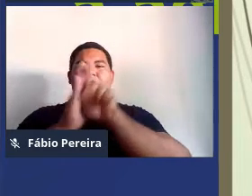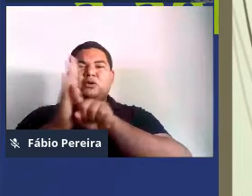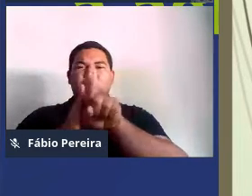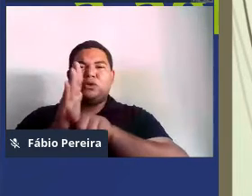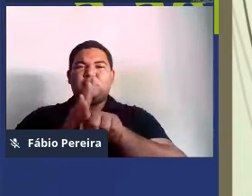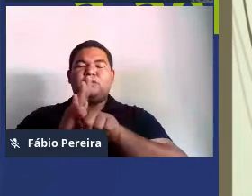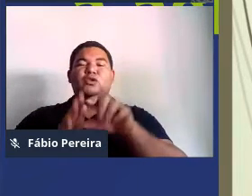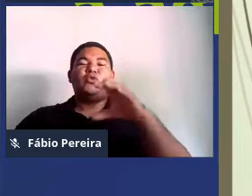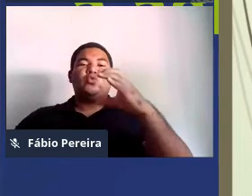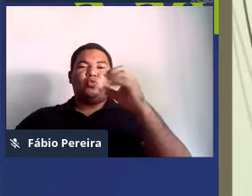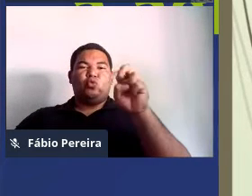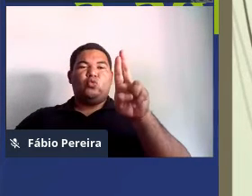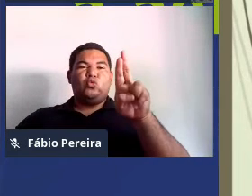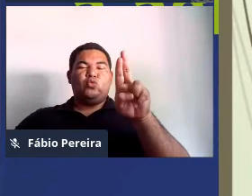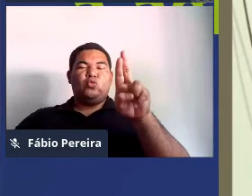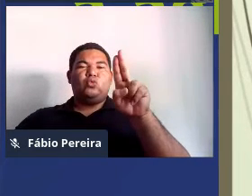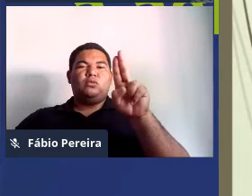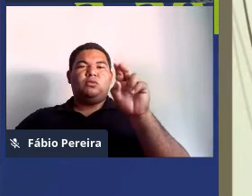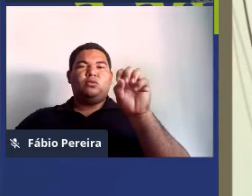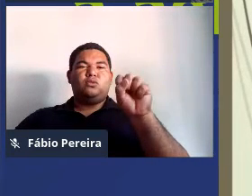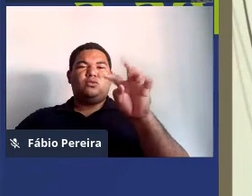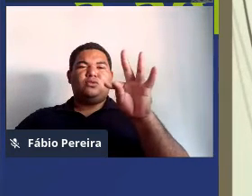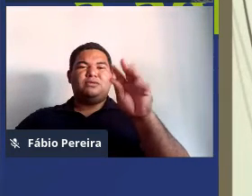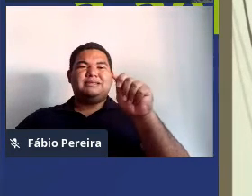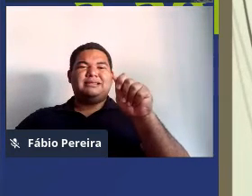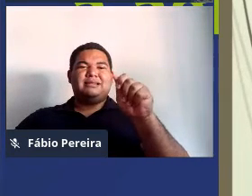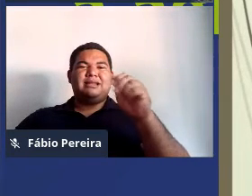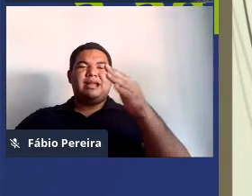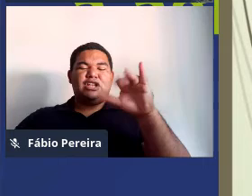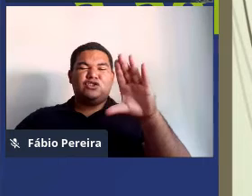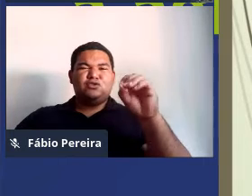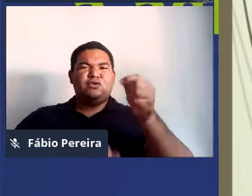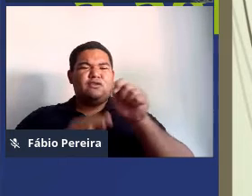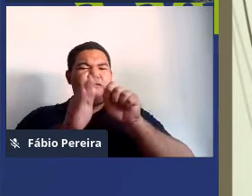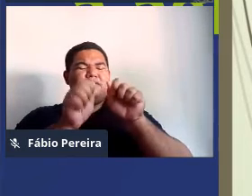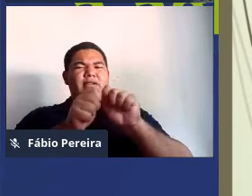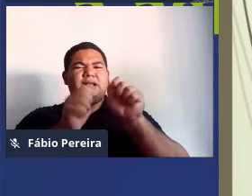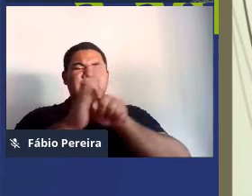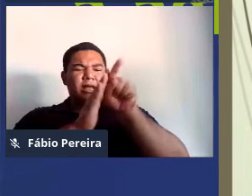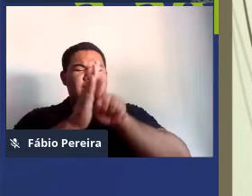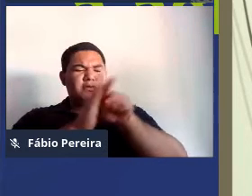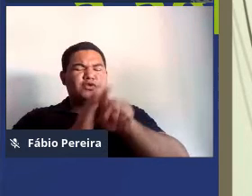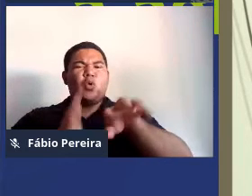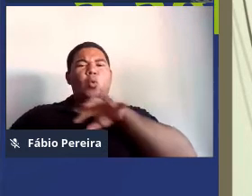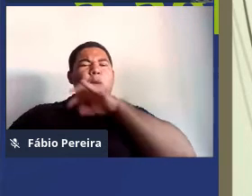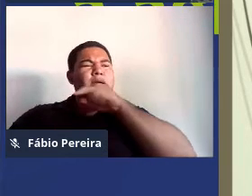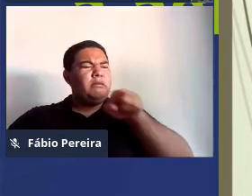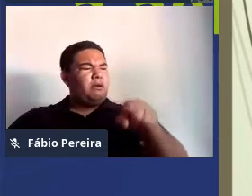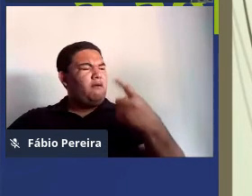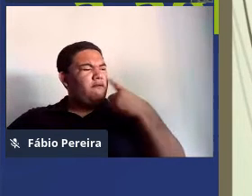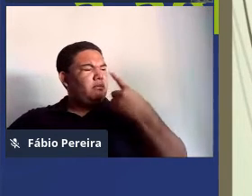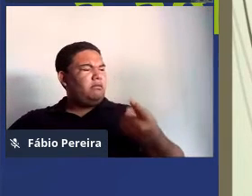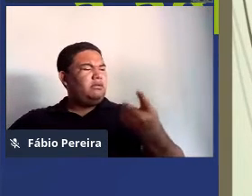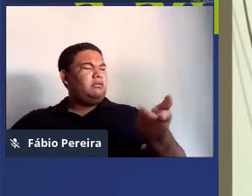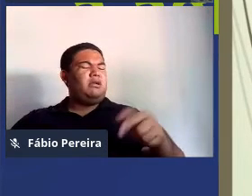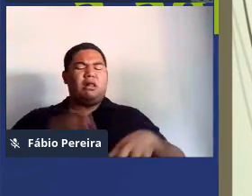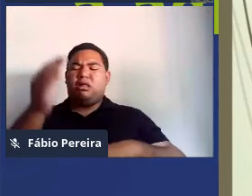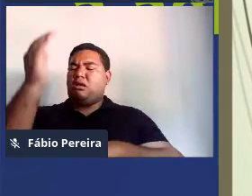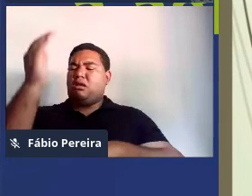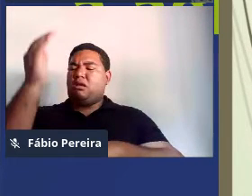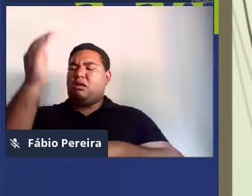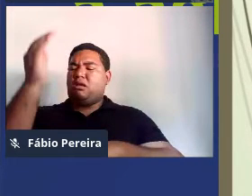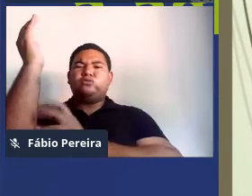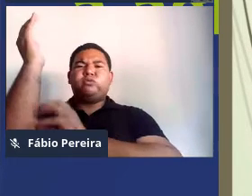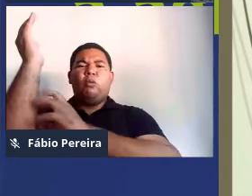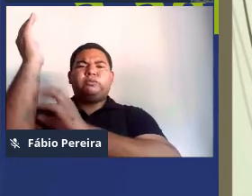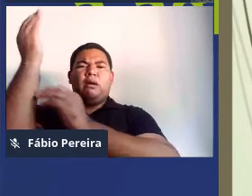crustáceo, não tinha simbiose. E ele comia exclusivamente madeira, que é rica em lignina, que a